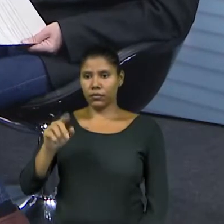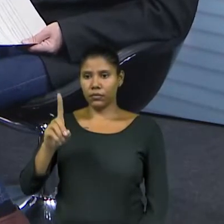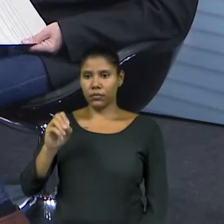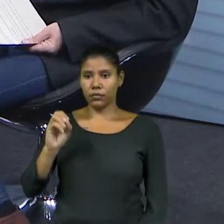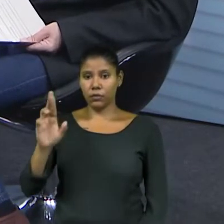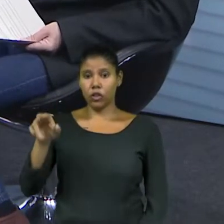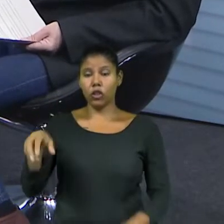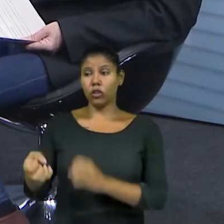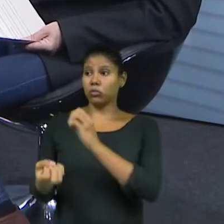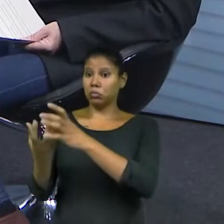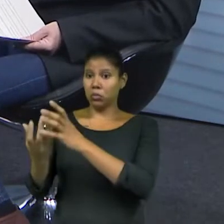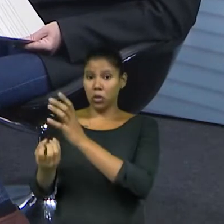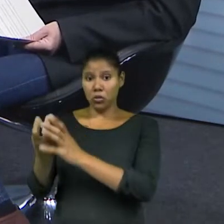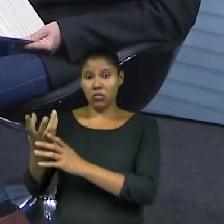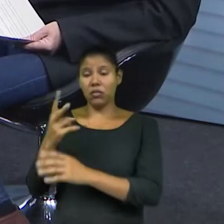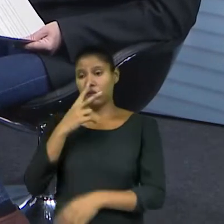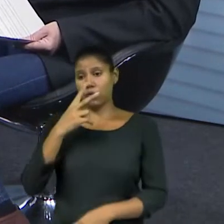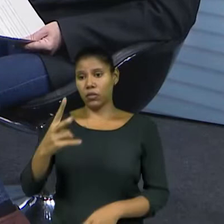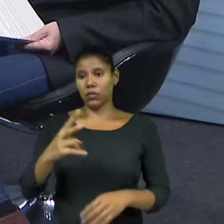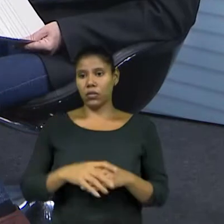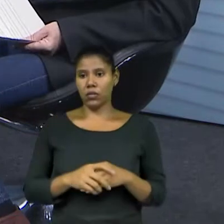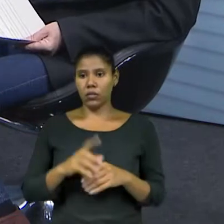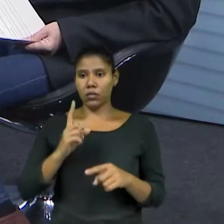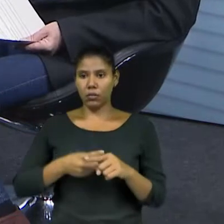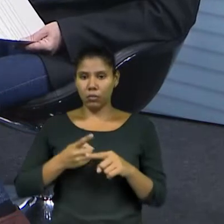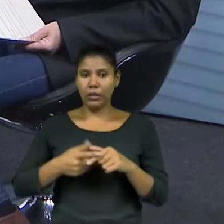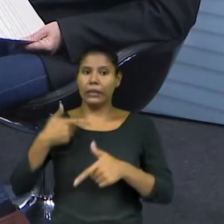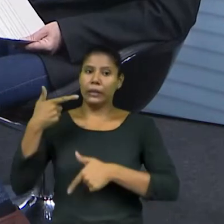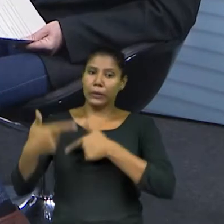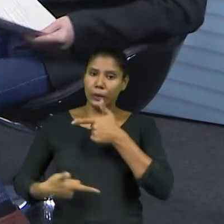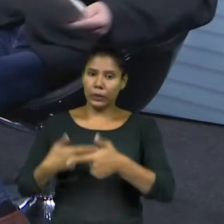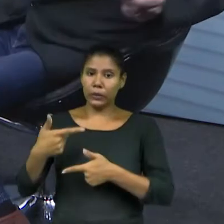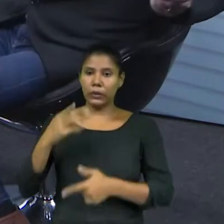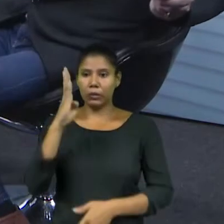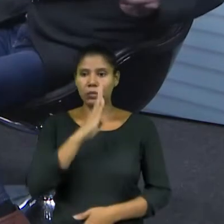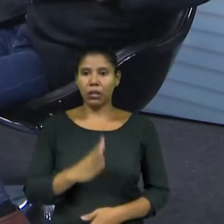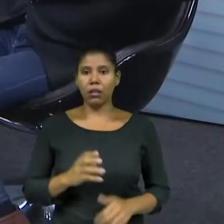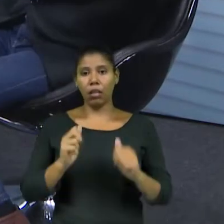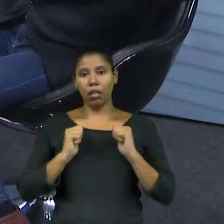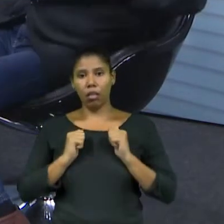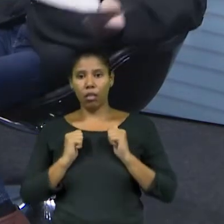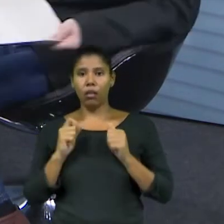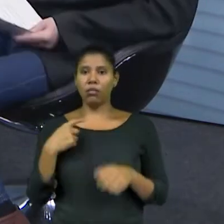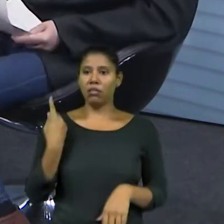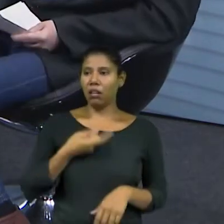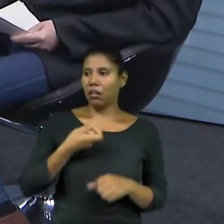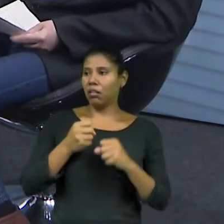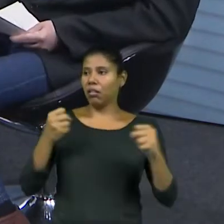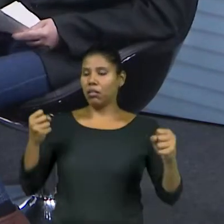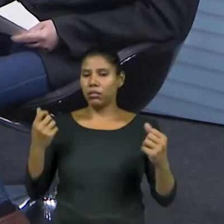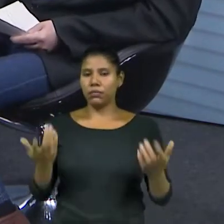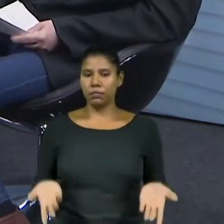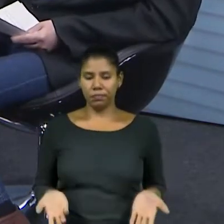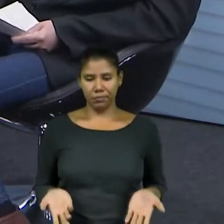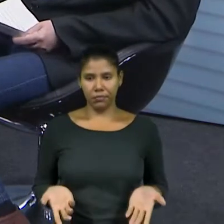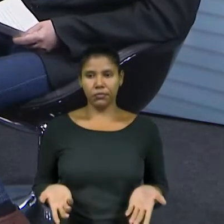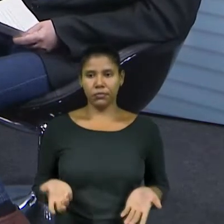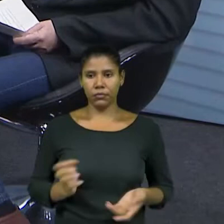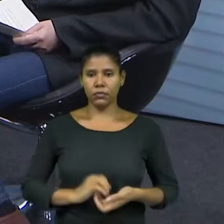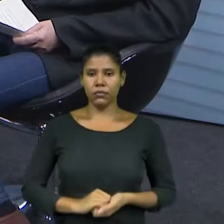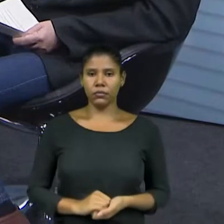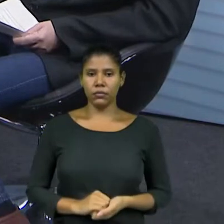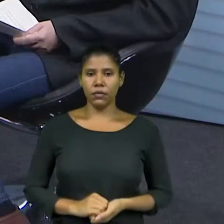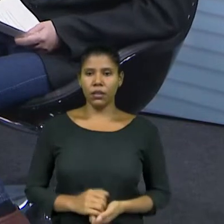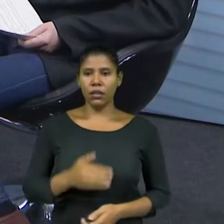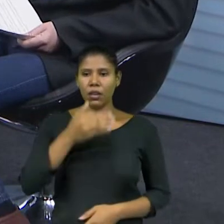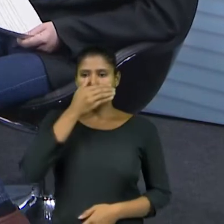lá. Temos que agir. Porque os caras não brincam em serviço, né, Lúcio? O Brasil fica achando, nós somos gigantes, não sei o quê, país continente, dormindo.